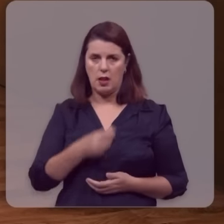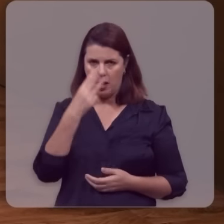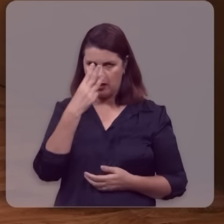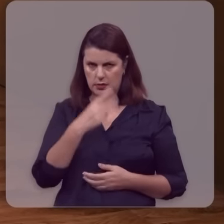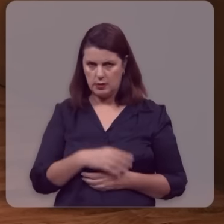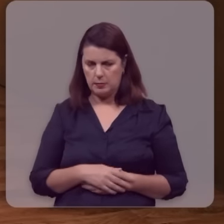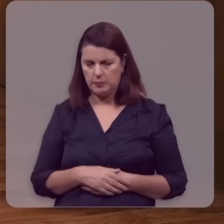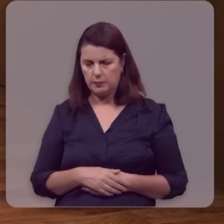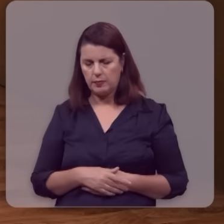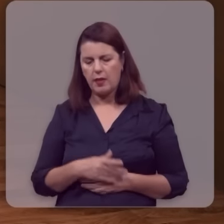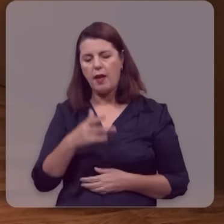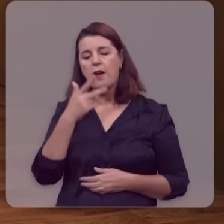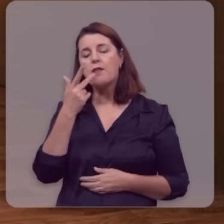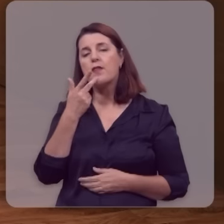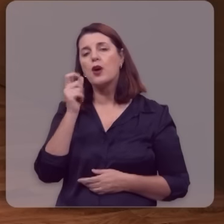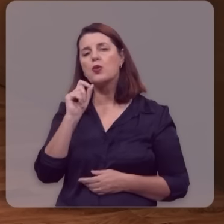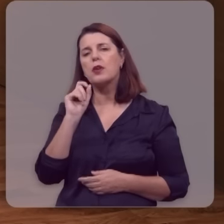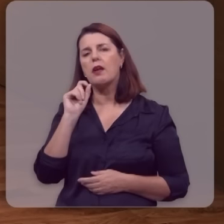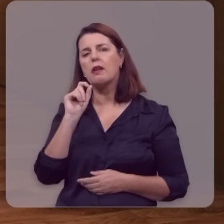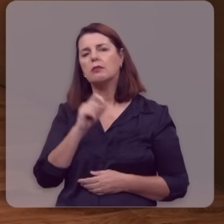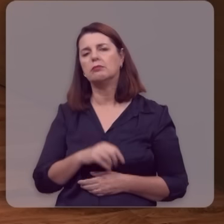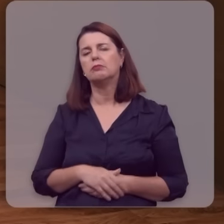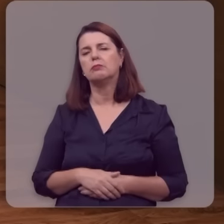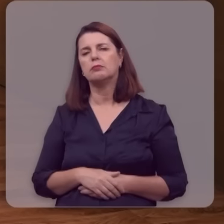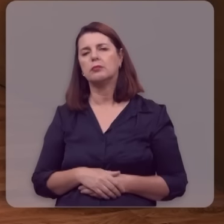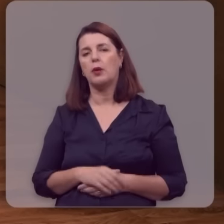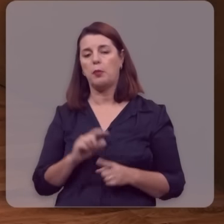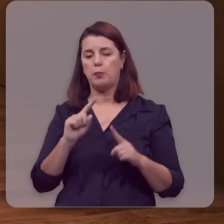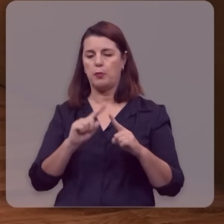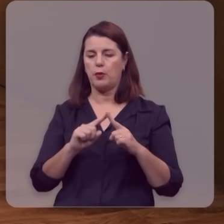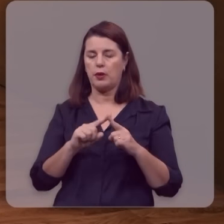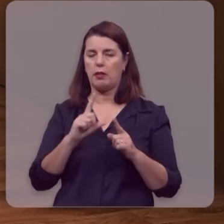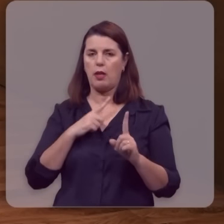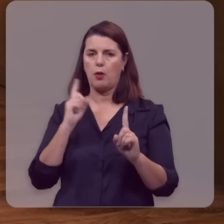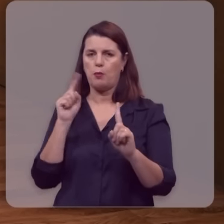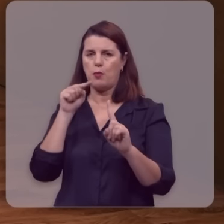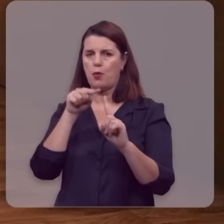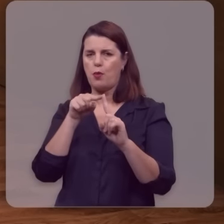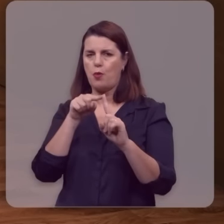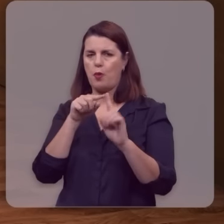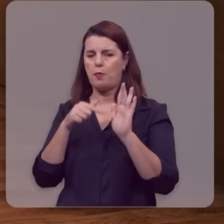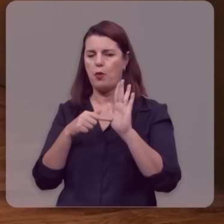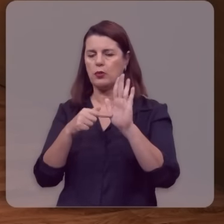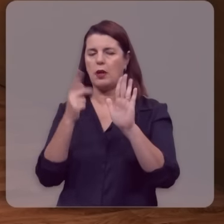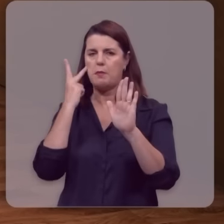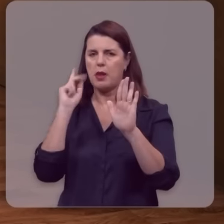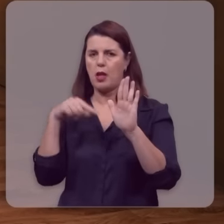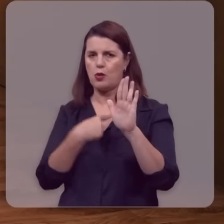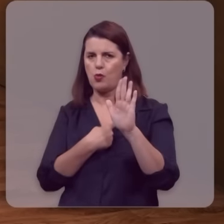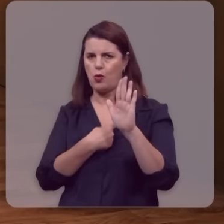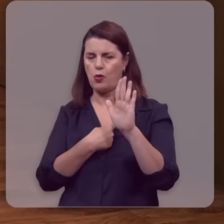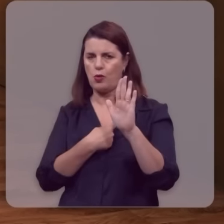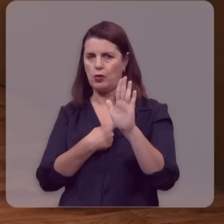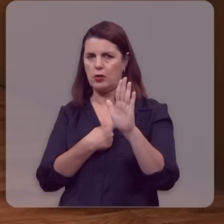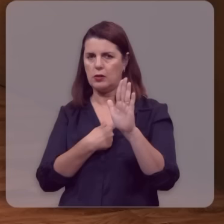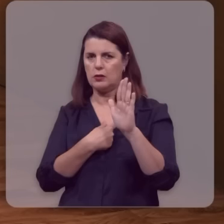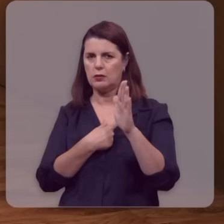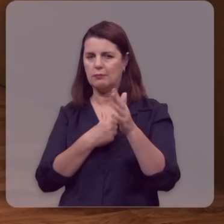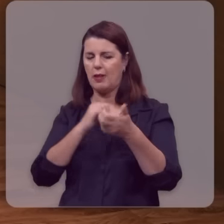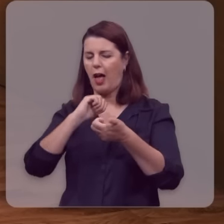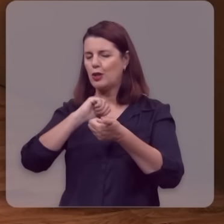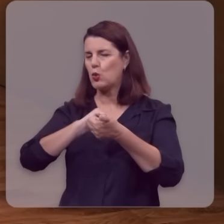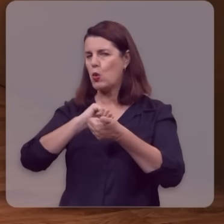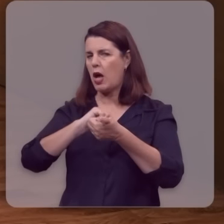13 ele vai mudar o foco outra vez porque el tem o propósito de apresentar a nós os chamados